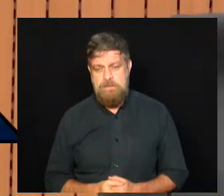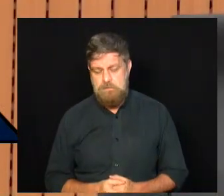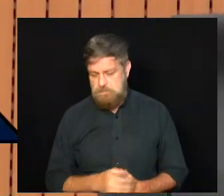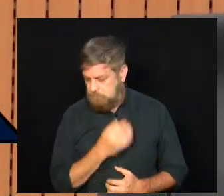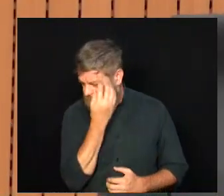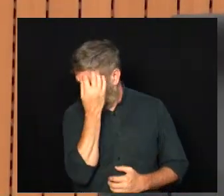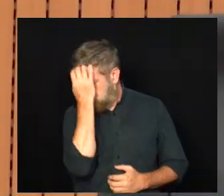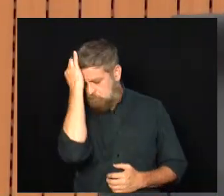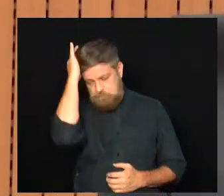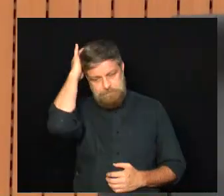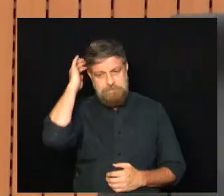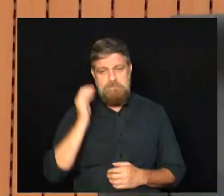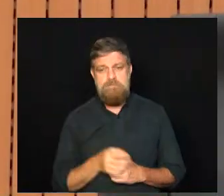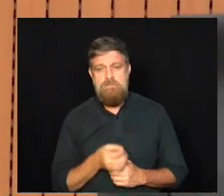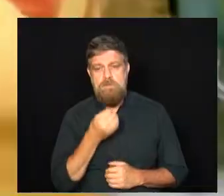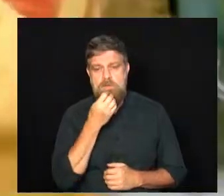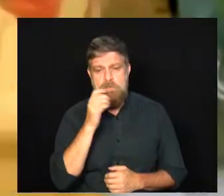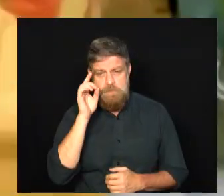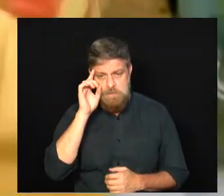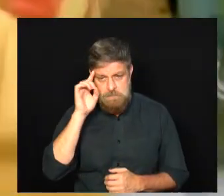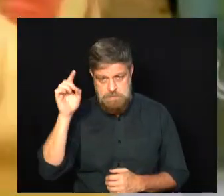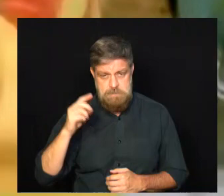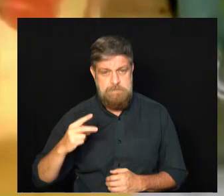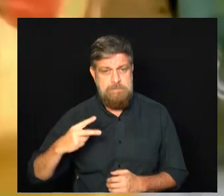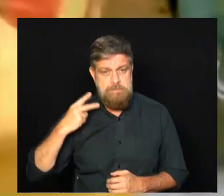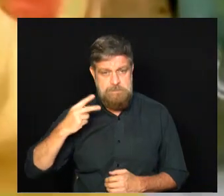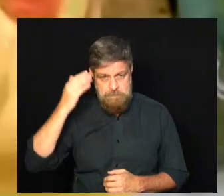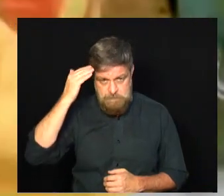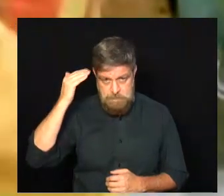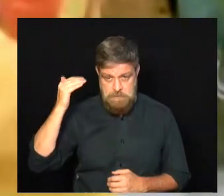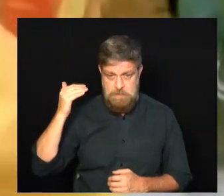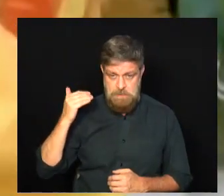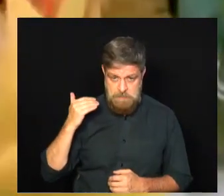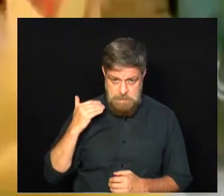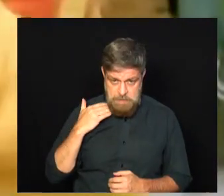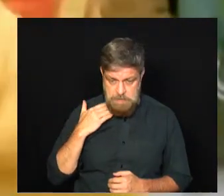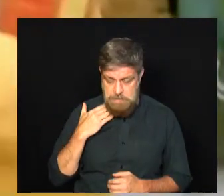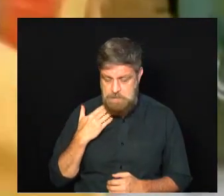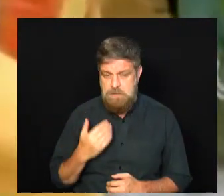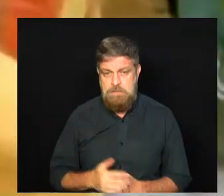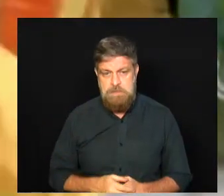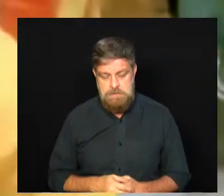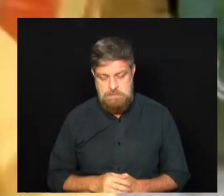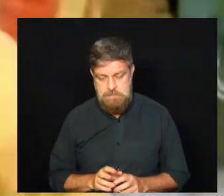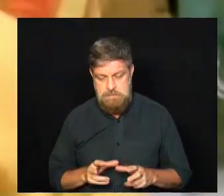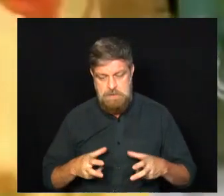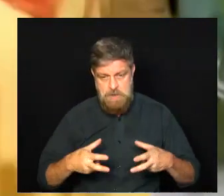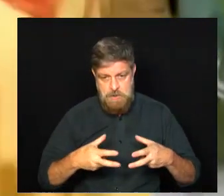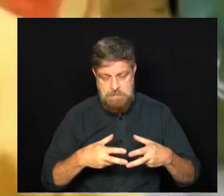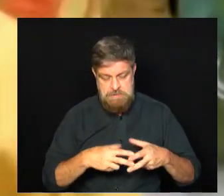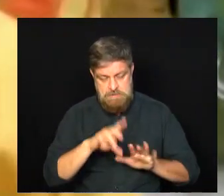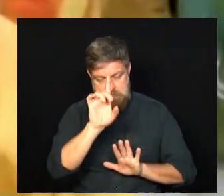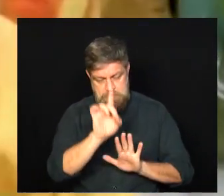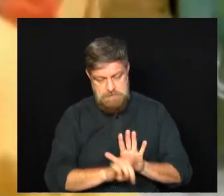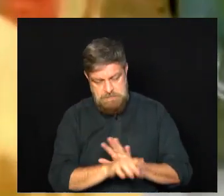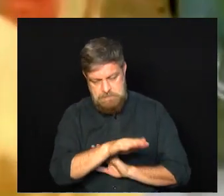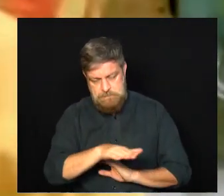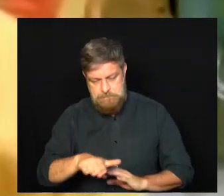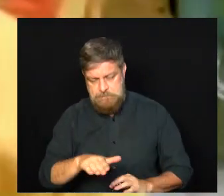Bom dia, vereadora Débora, presidenta aqui da Comissão de Defesa dos Direitos da Criança.